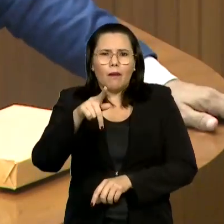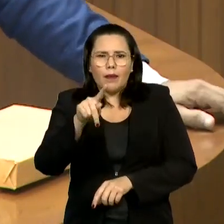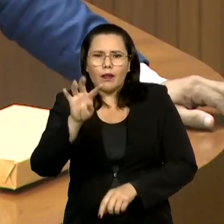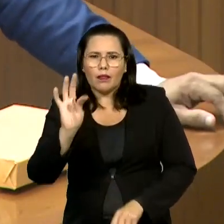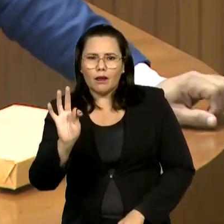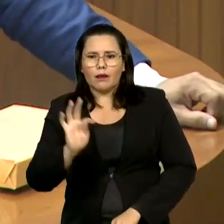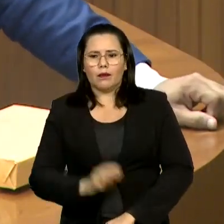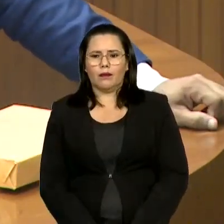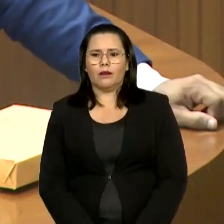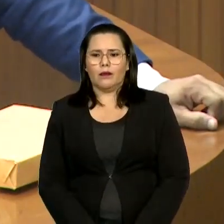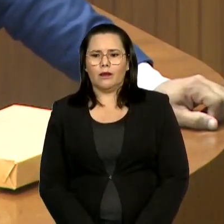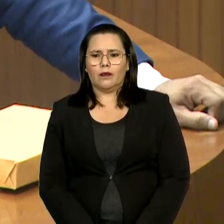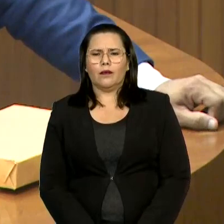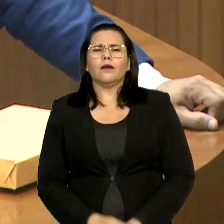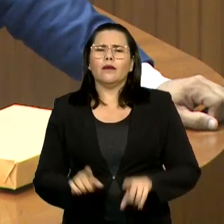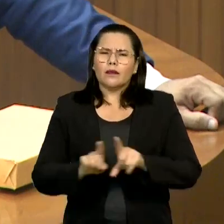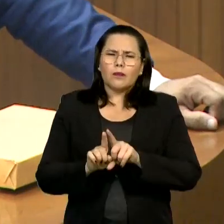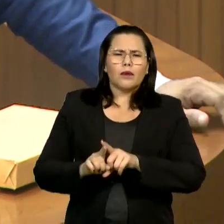Inácio.